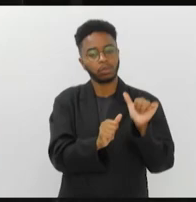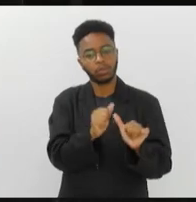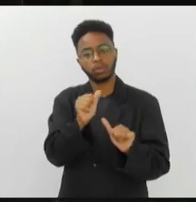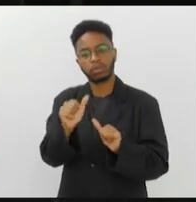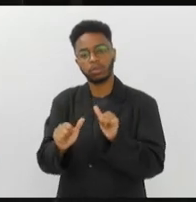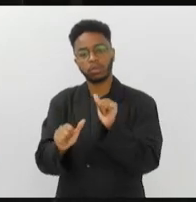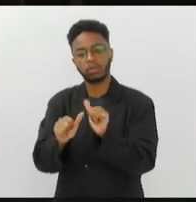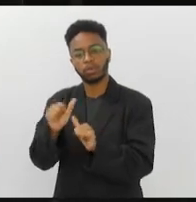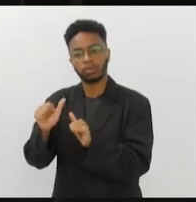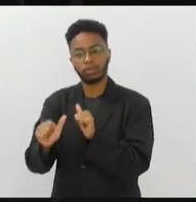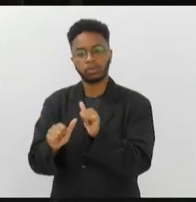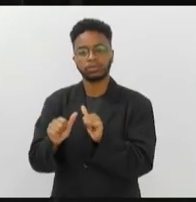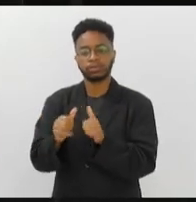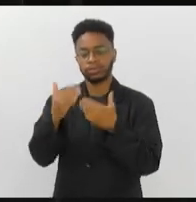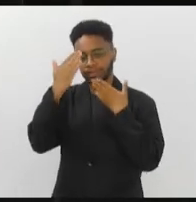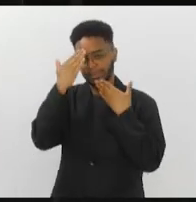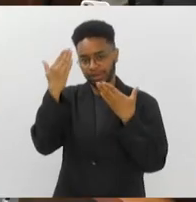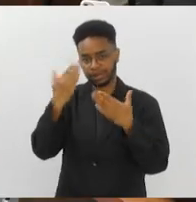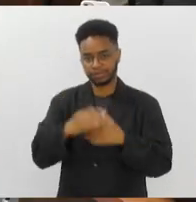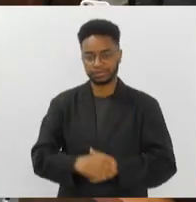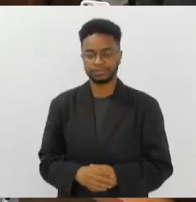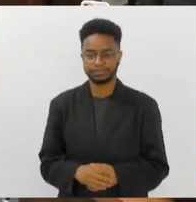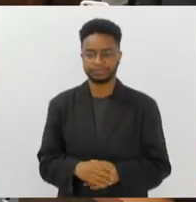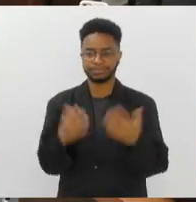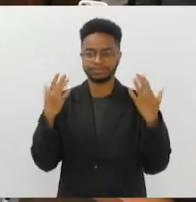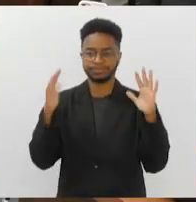e desafinam. Muito obrigada.